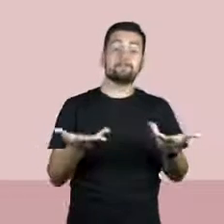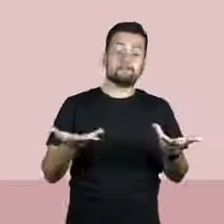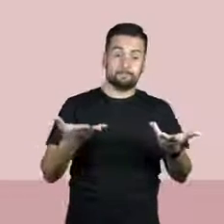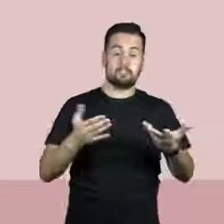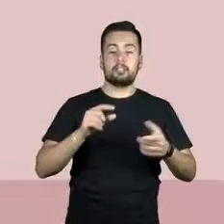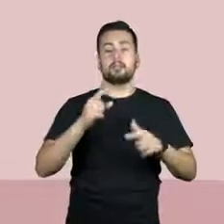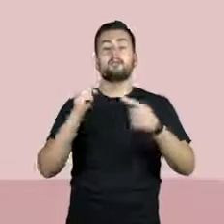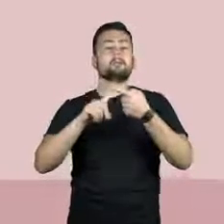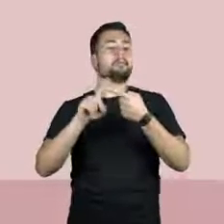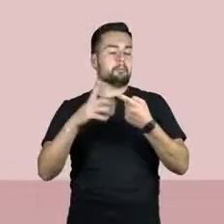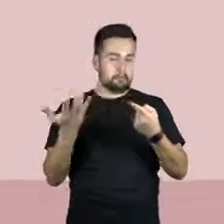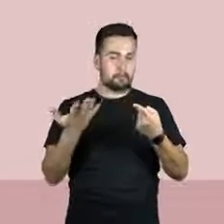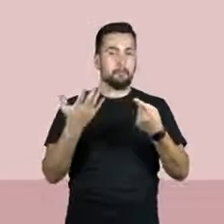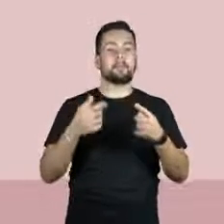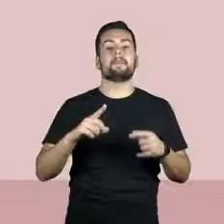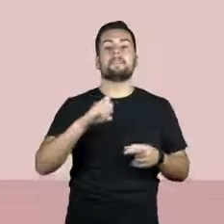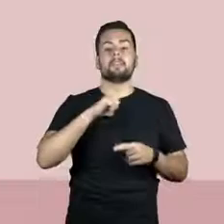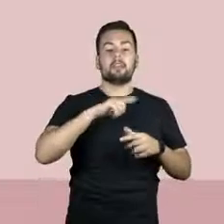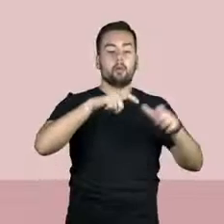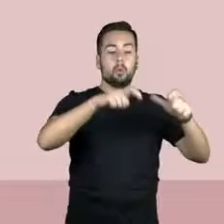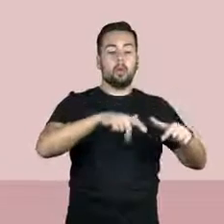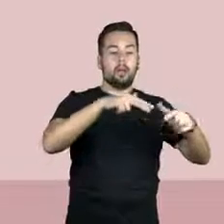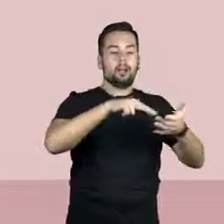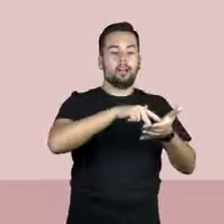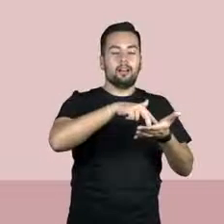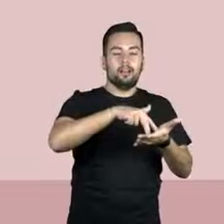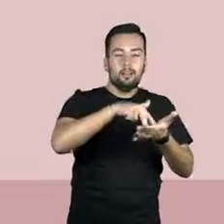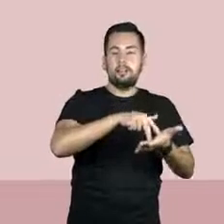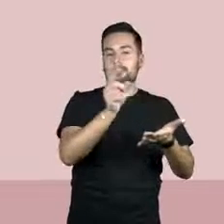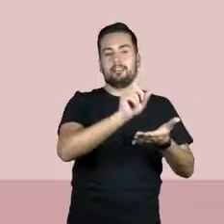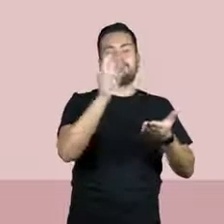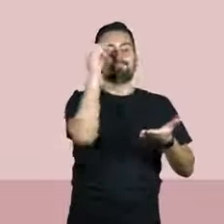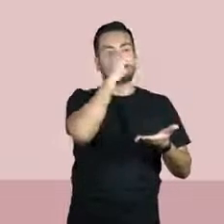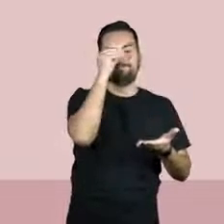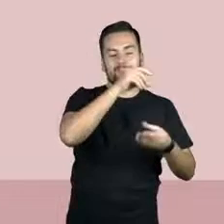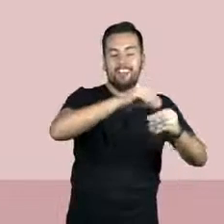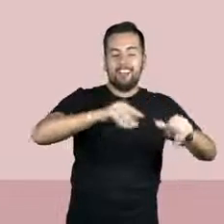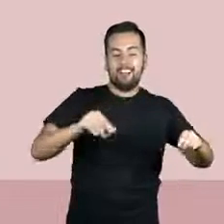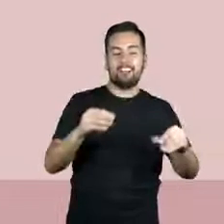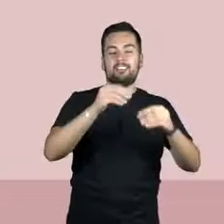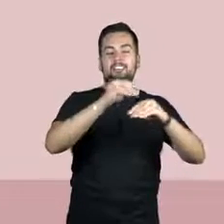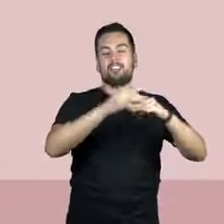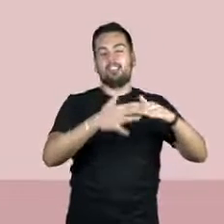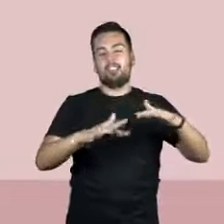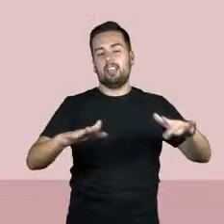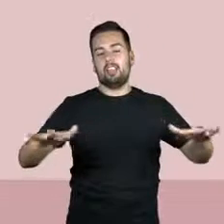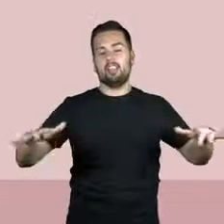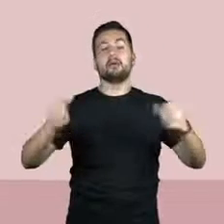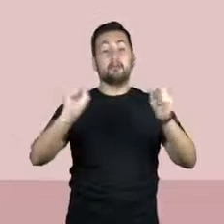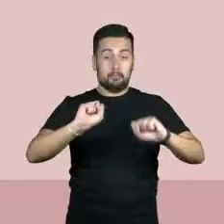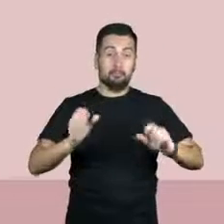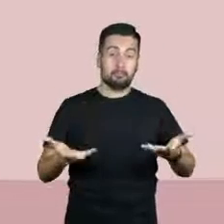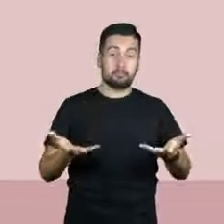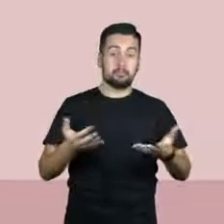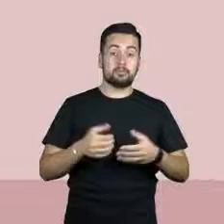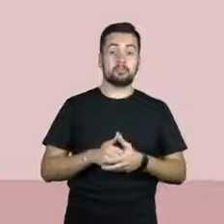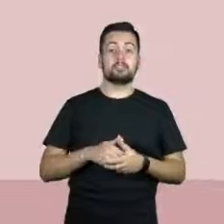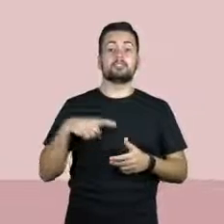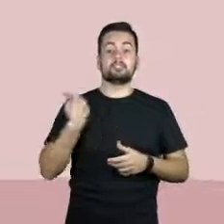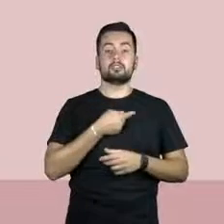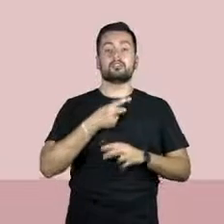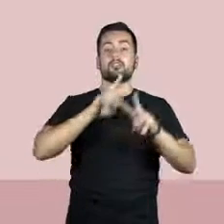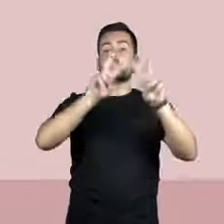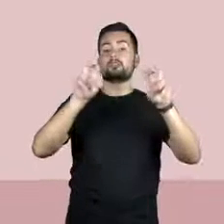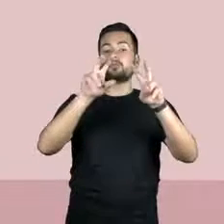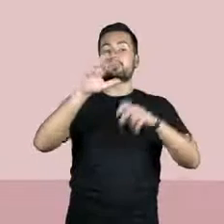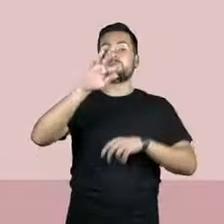ela tende a diminuir a resistência do solo, né, do material que compõe esses taludes, a gente já vai conceituar talude,